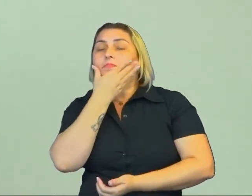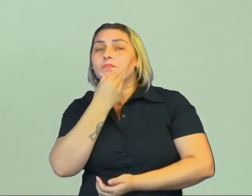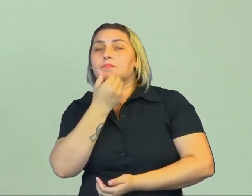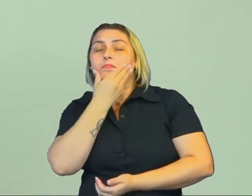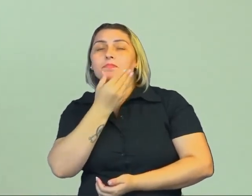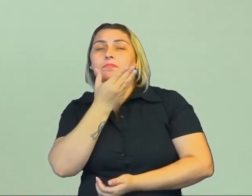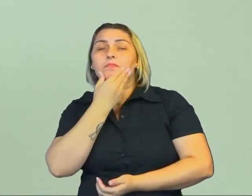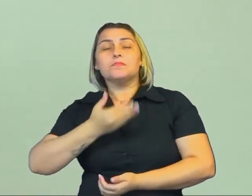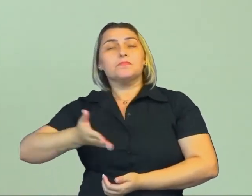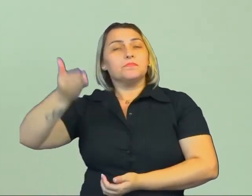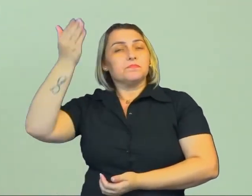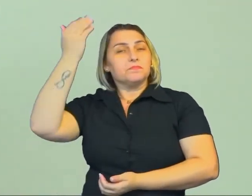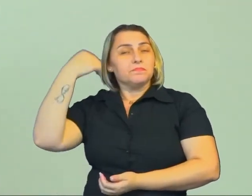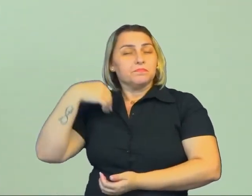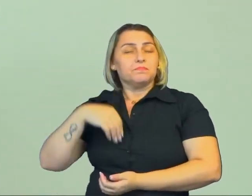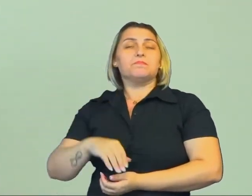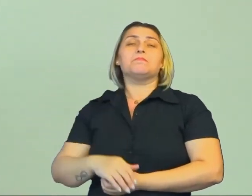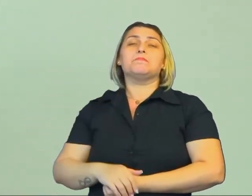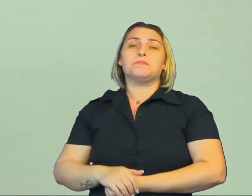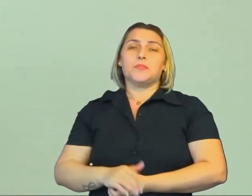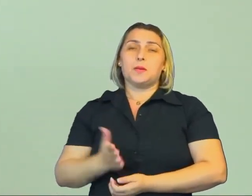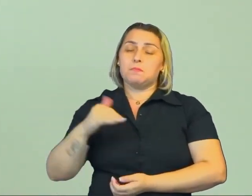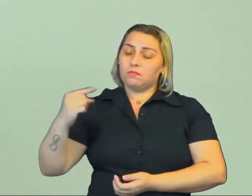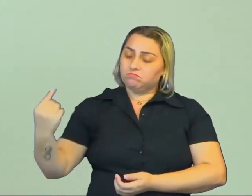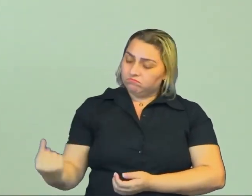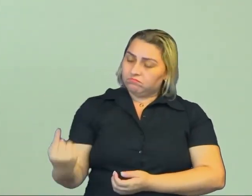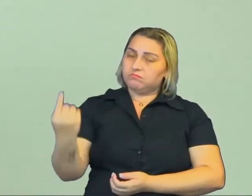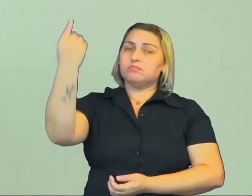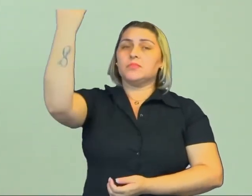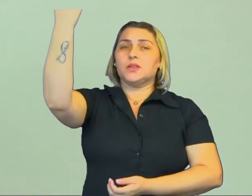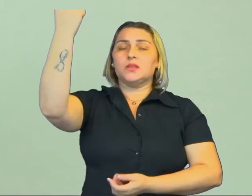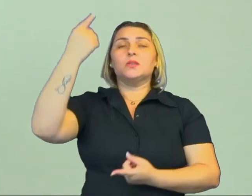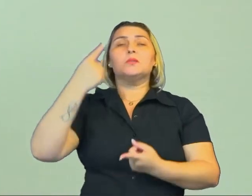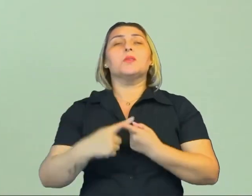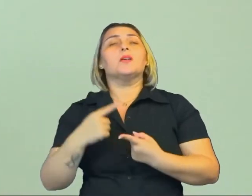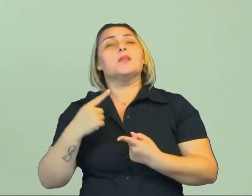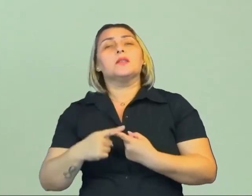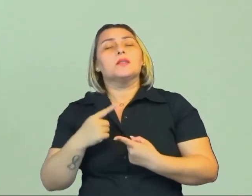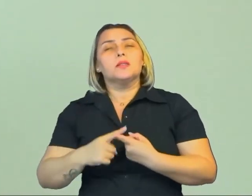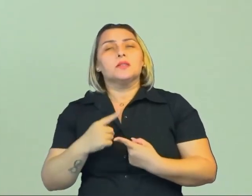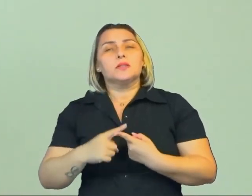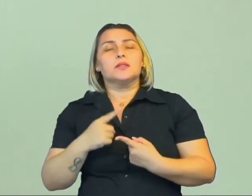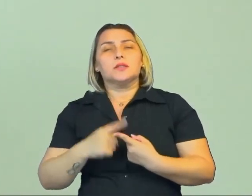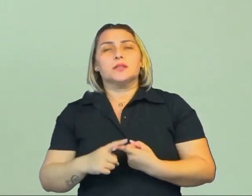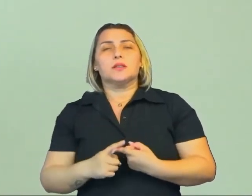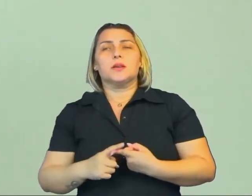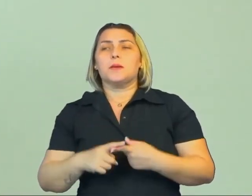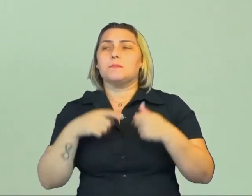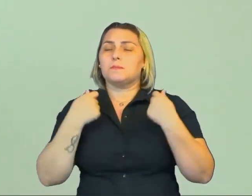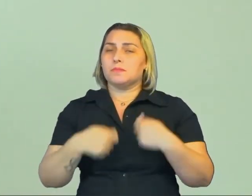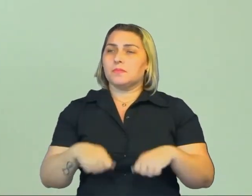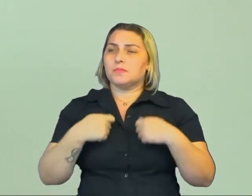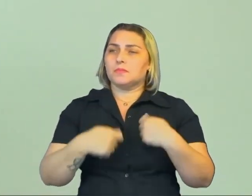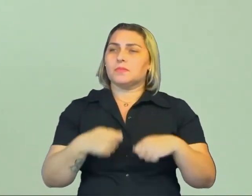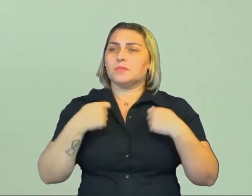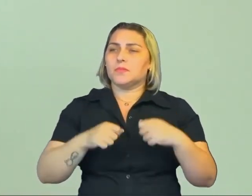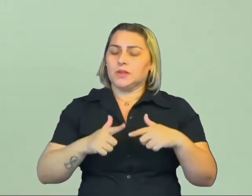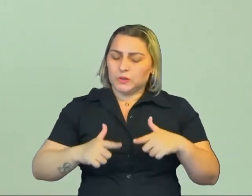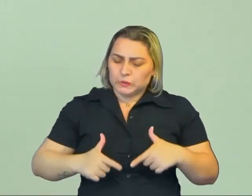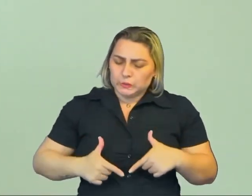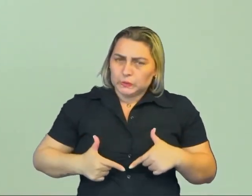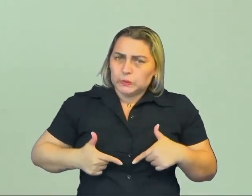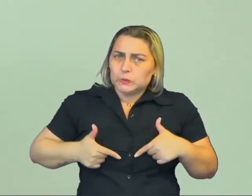homens, há séculos atrás, eles eram muito mais altos. Por que eles eram mais altos? Porque eles precisavam